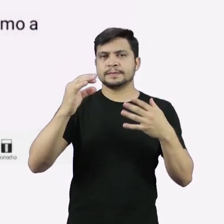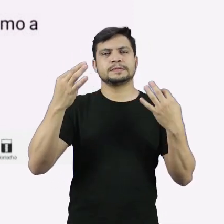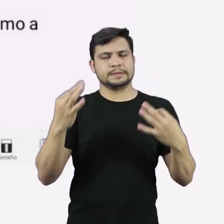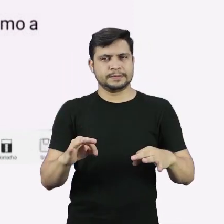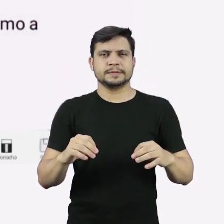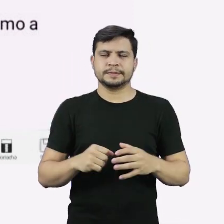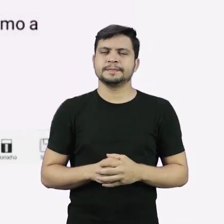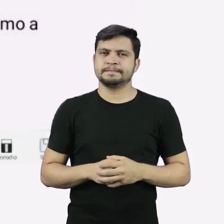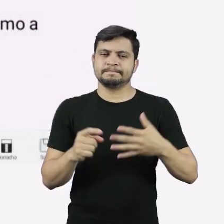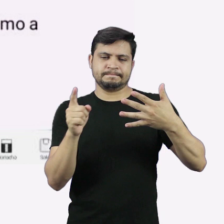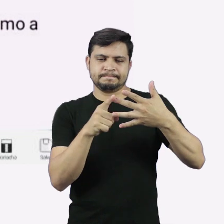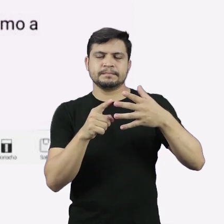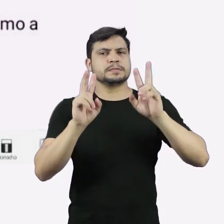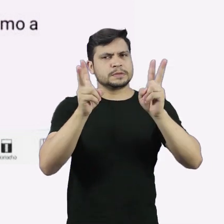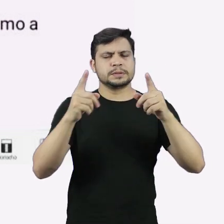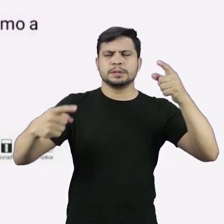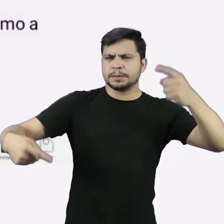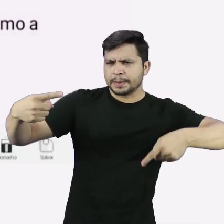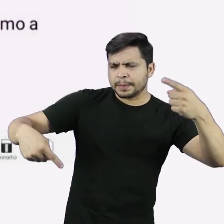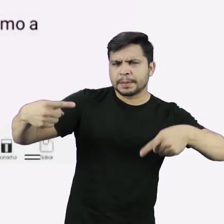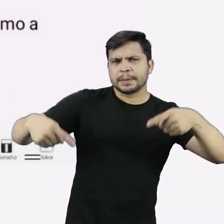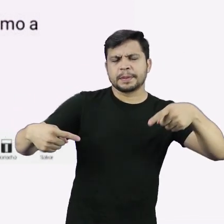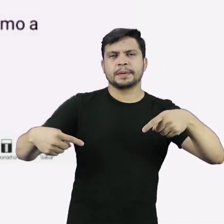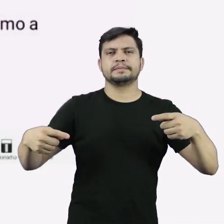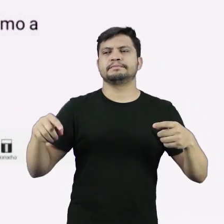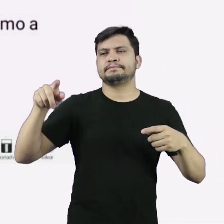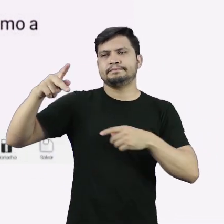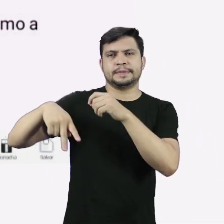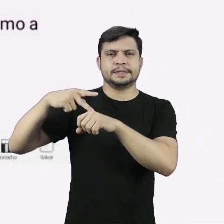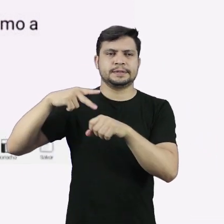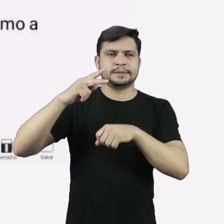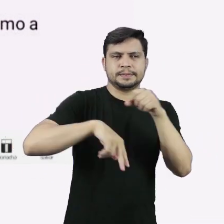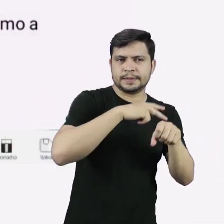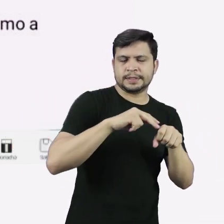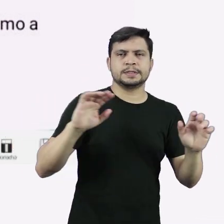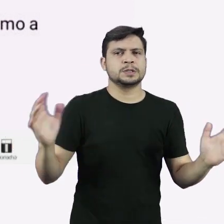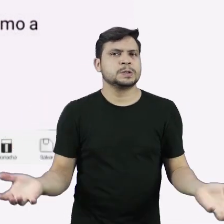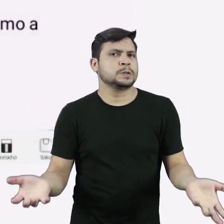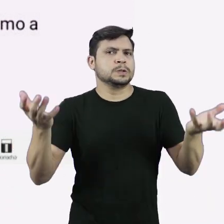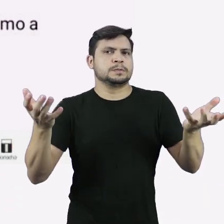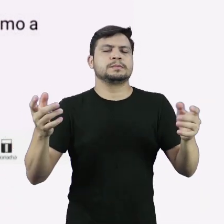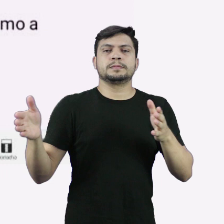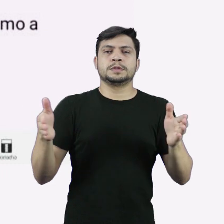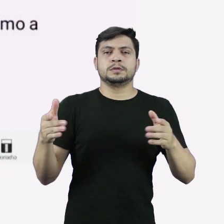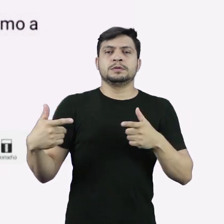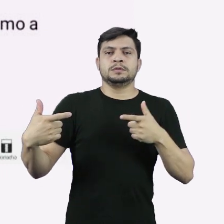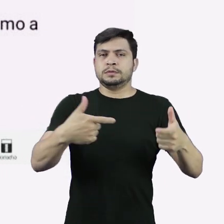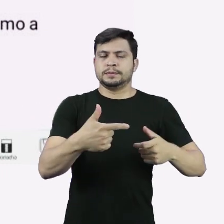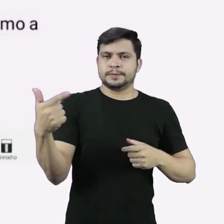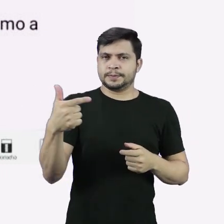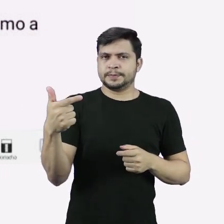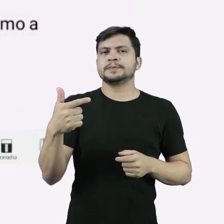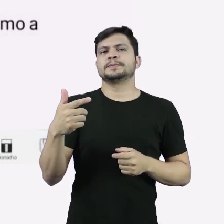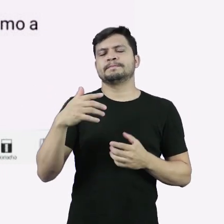C. Constante confronto das duas superpotências que emergiram da Segunda Guerra Mundial. Ok? Tranquilo?